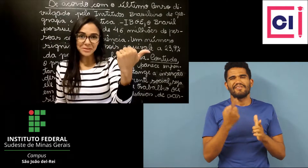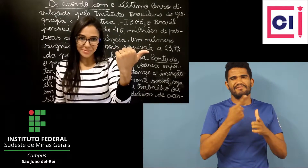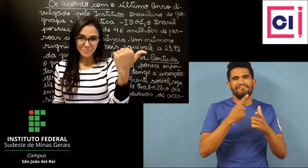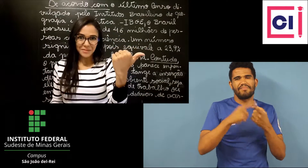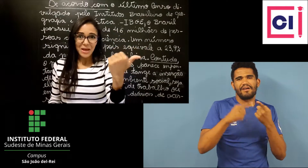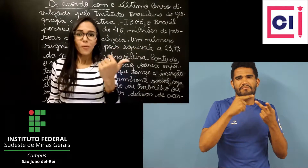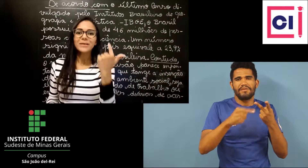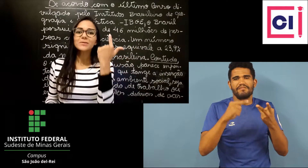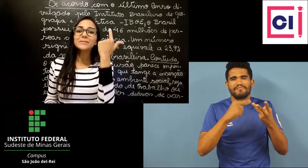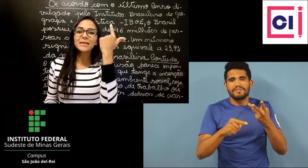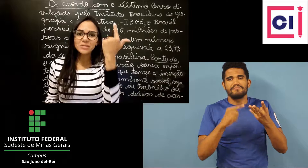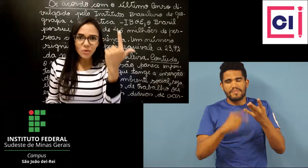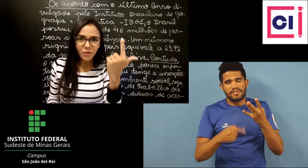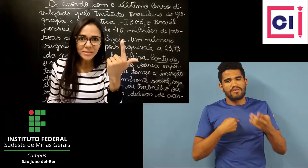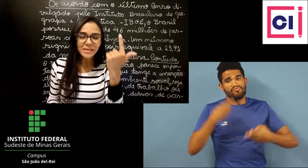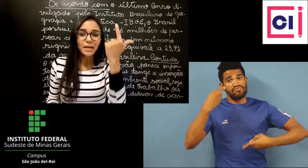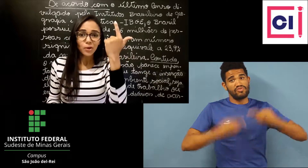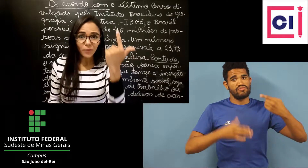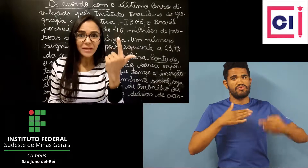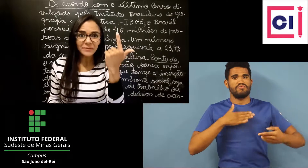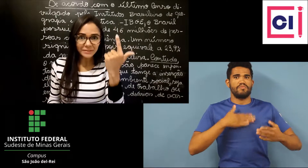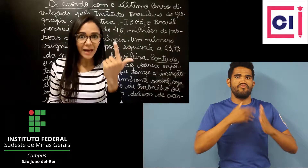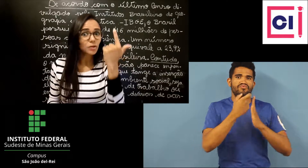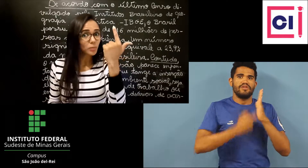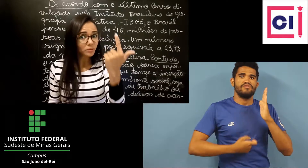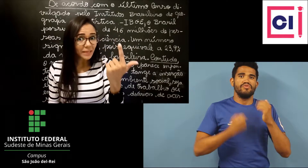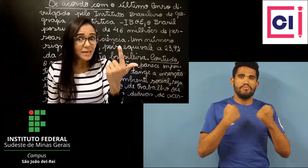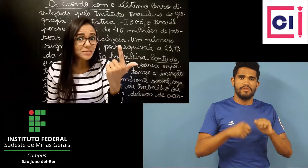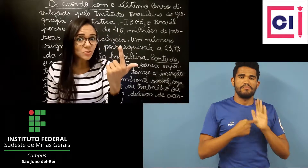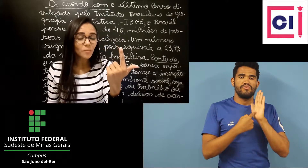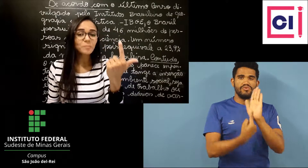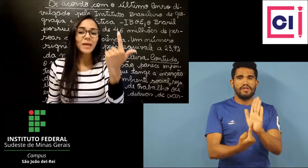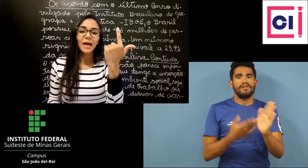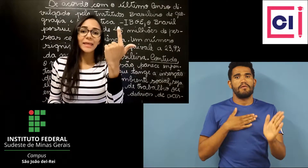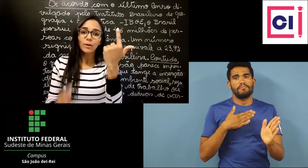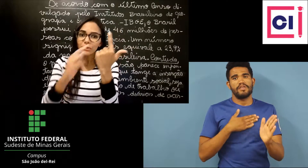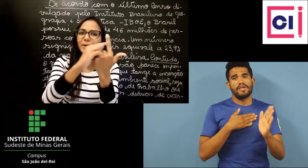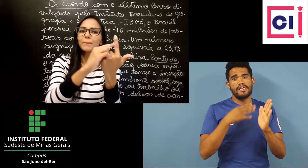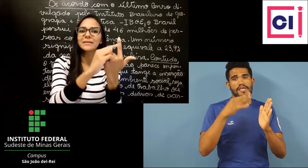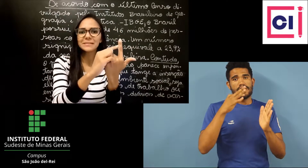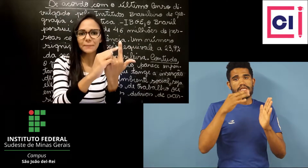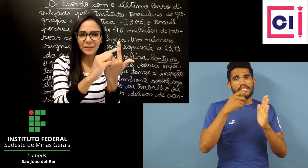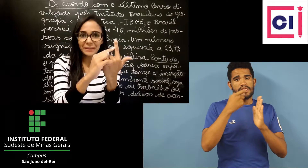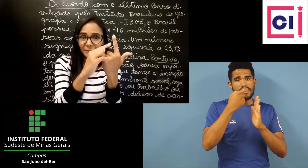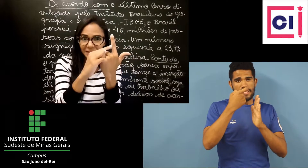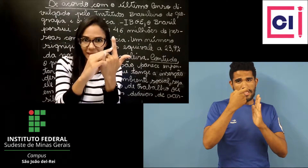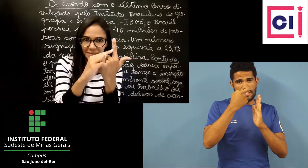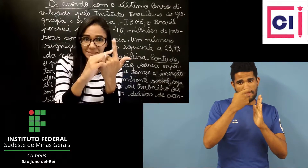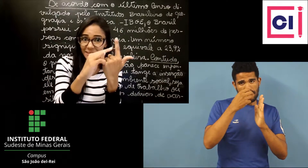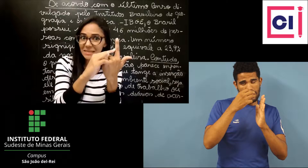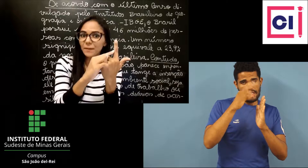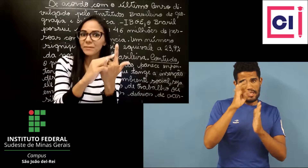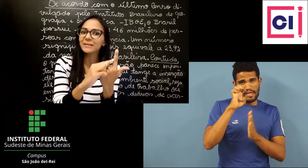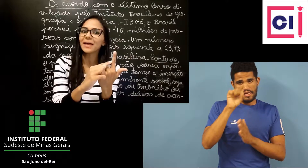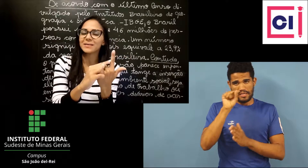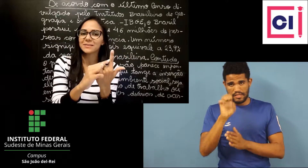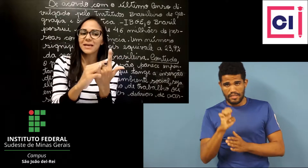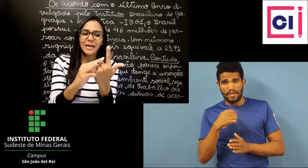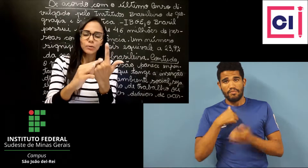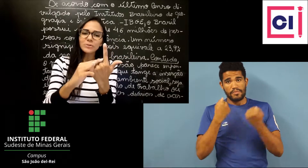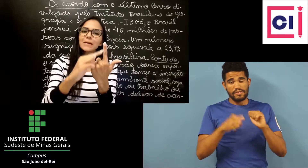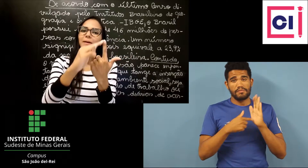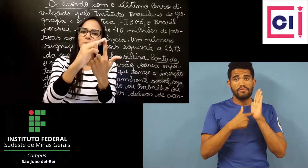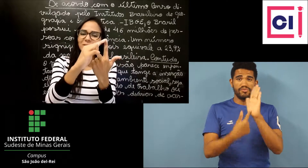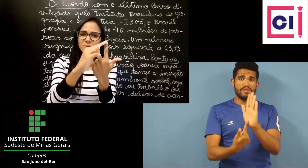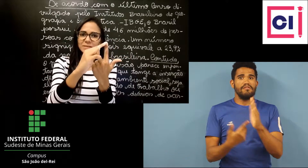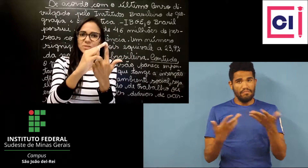meu texto? Quais são as questões que eu vou levantar no meu texto que eu tenho que apresentar na minha tese, trazer para a minha tese?